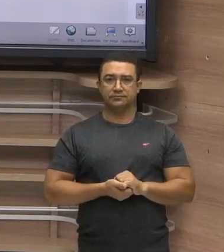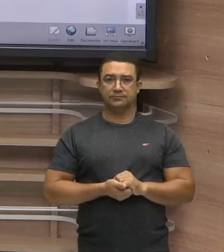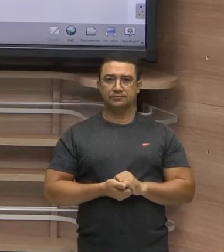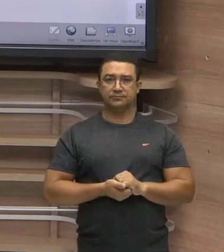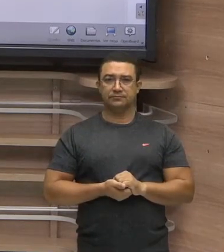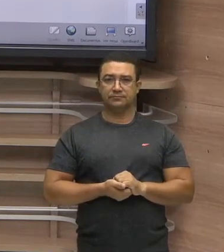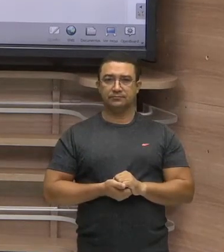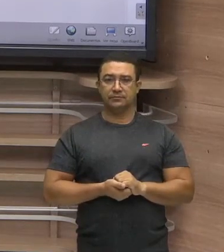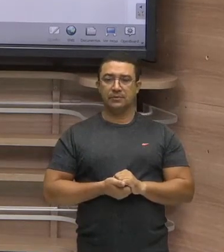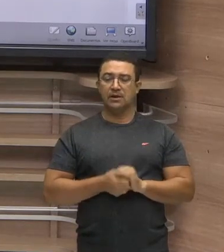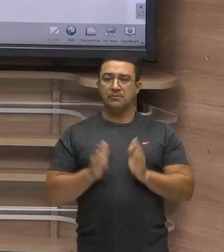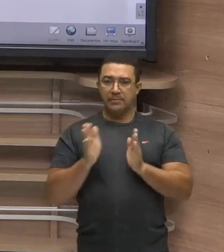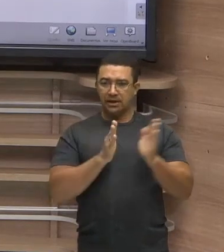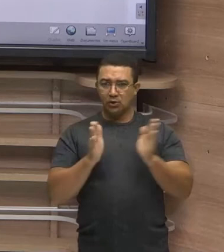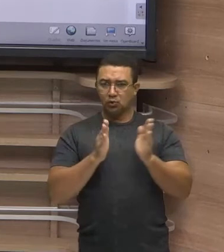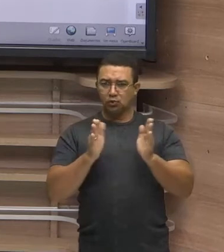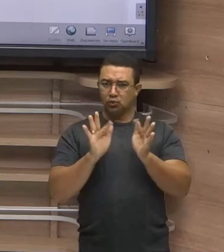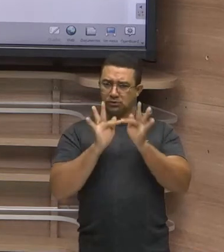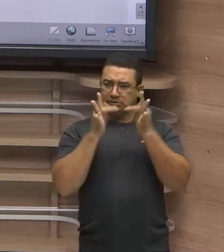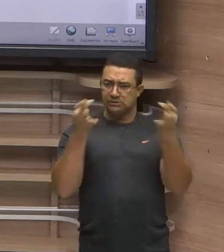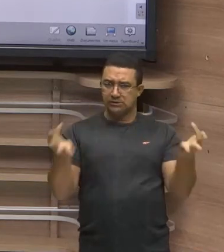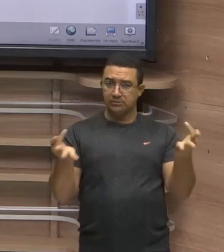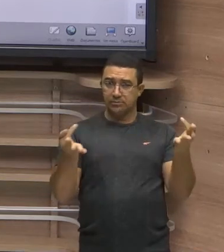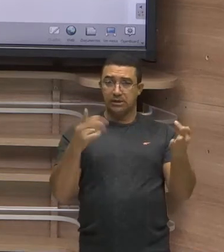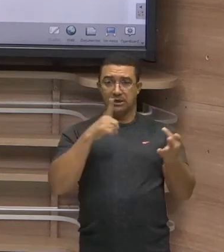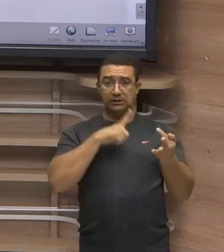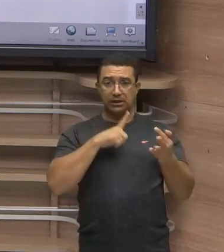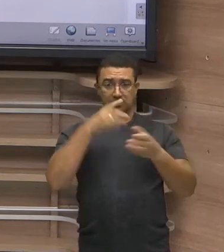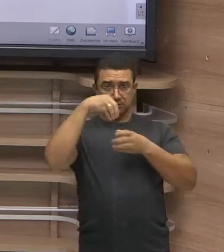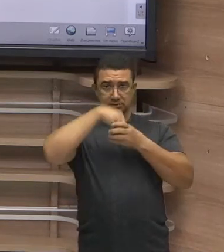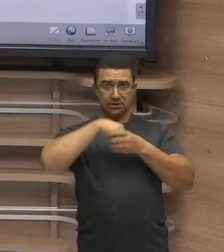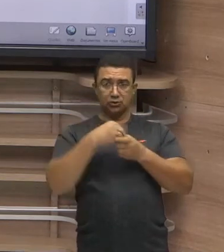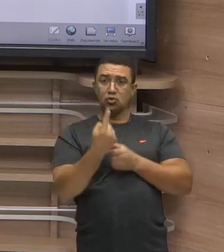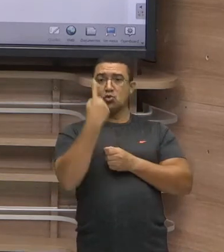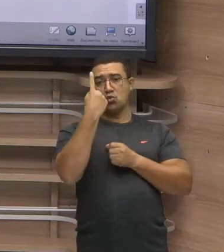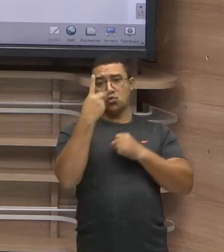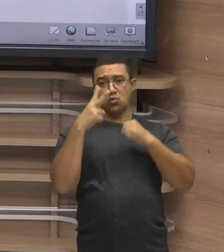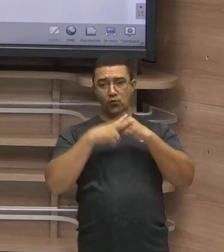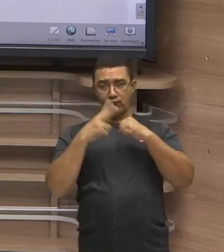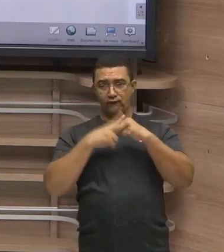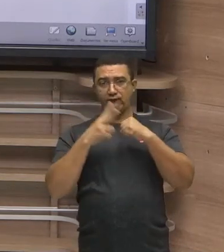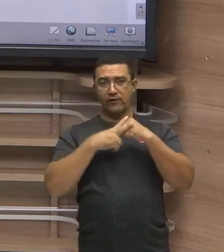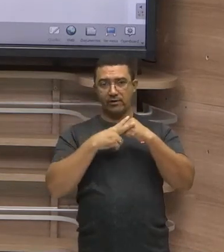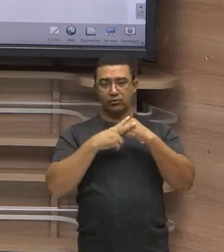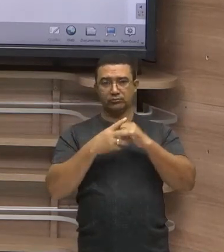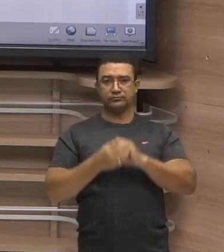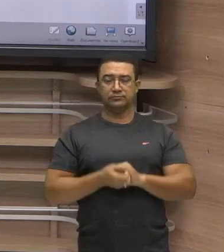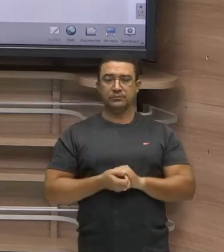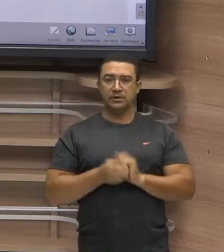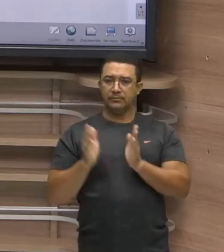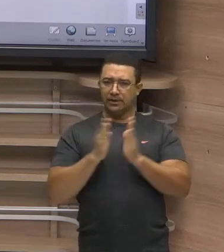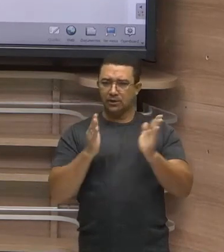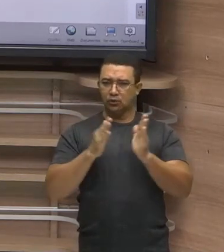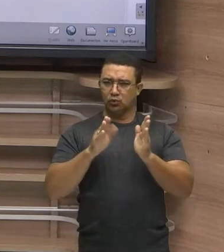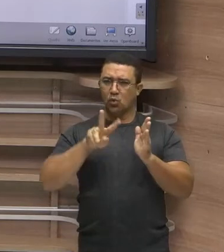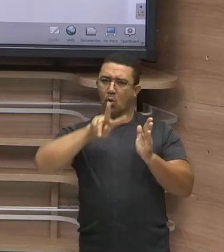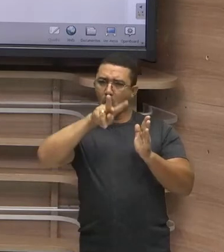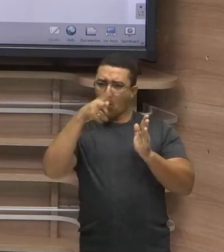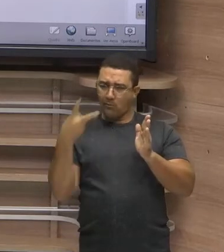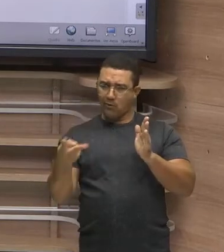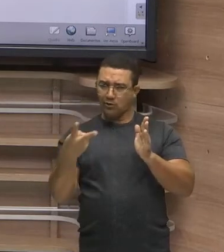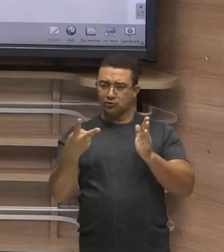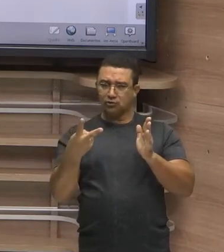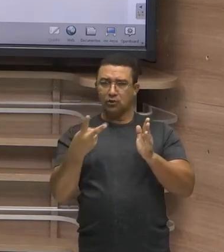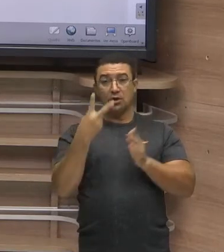e falamos do período simples, que é aquele conceito de uma oração no período.